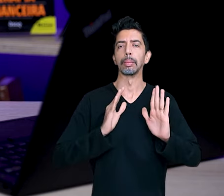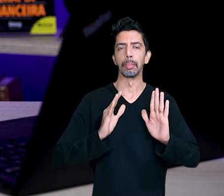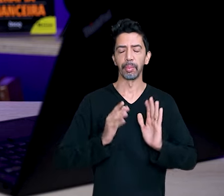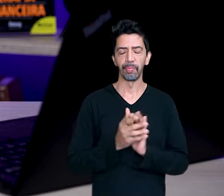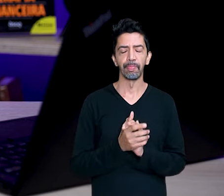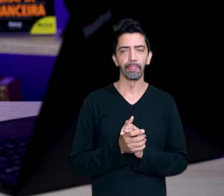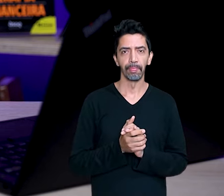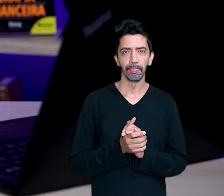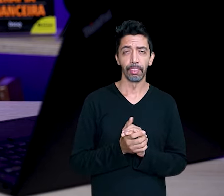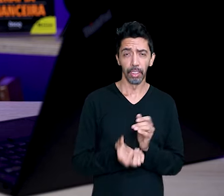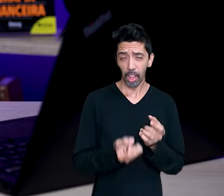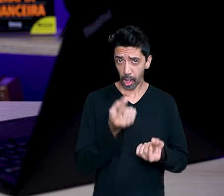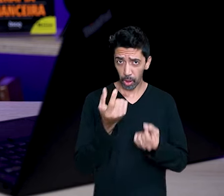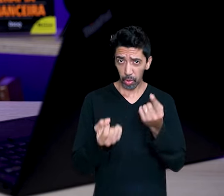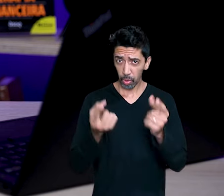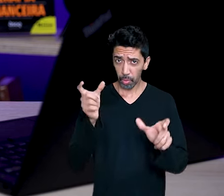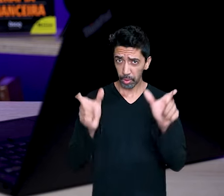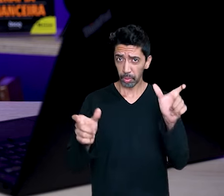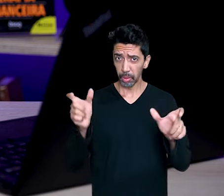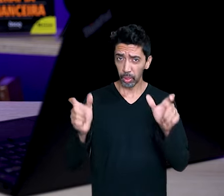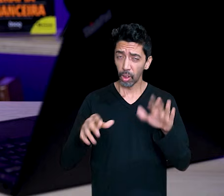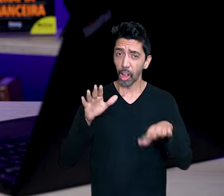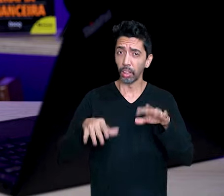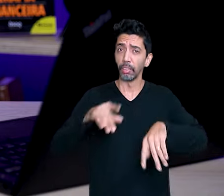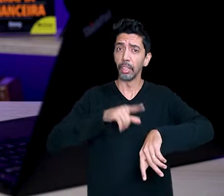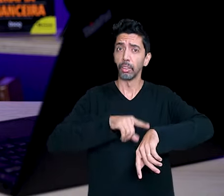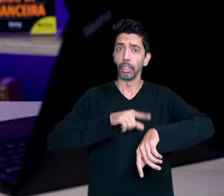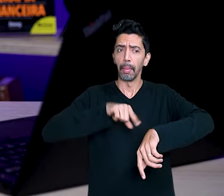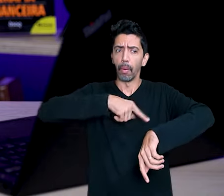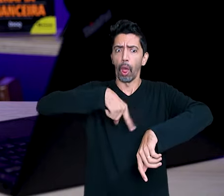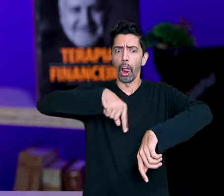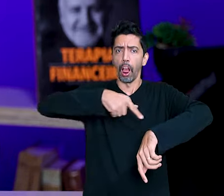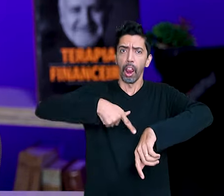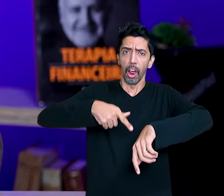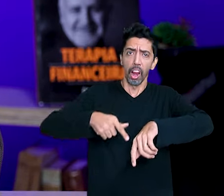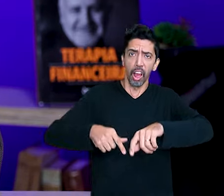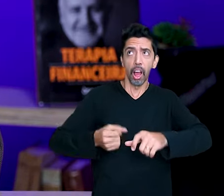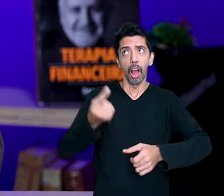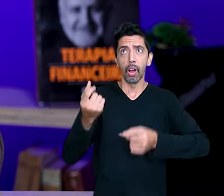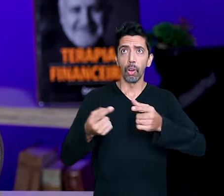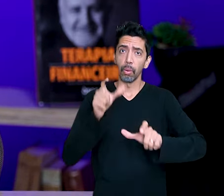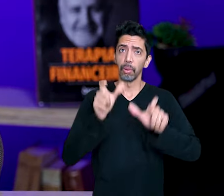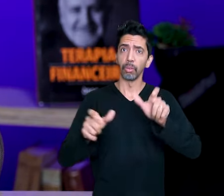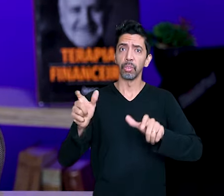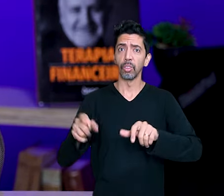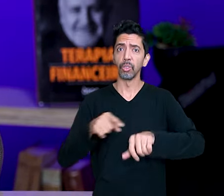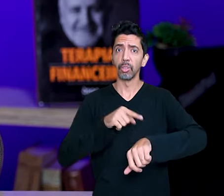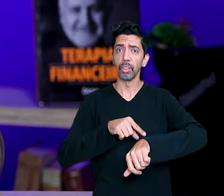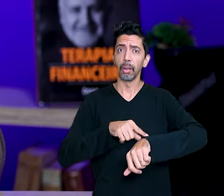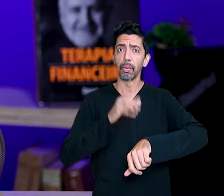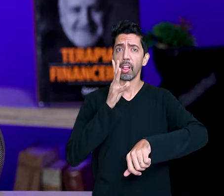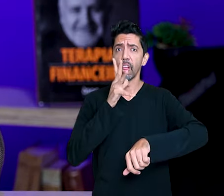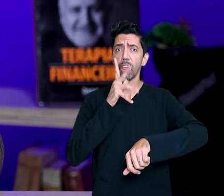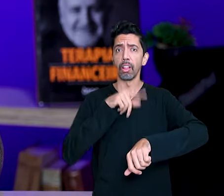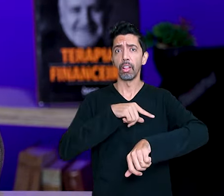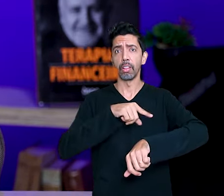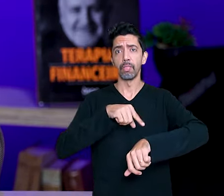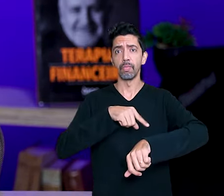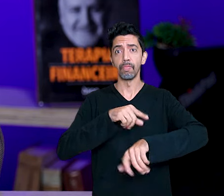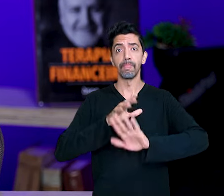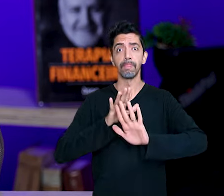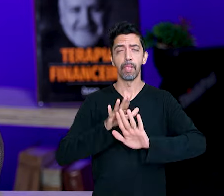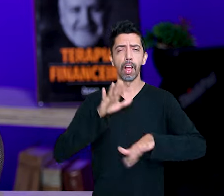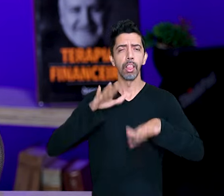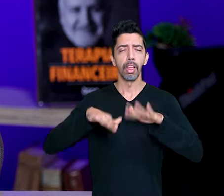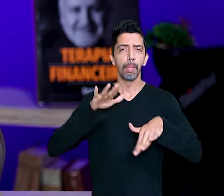algumas pessoas mais rápidas, para outras nem tanto. Tudo depende de como você vive o seu